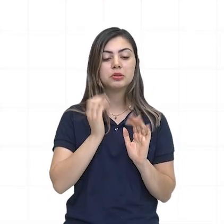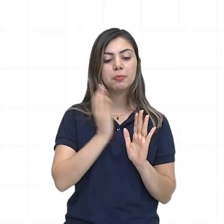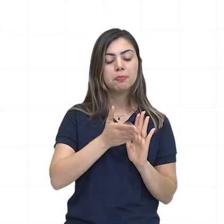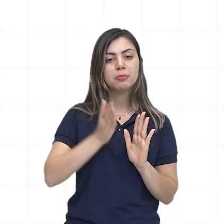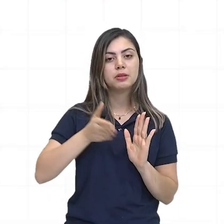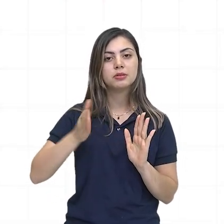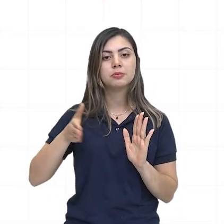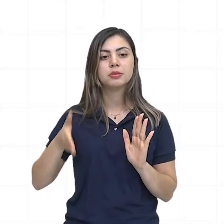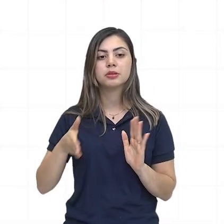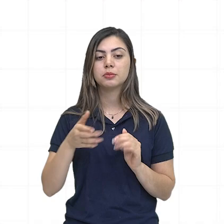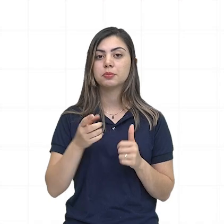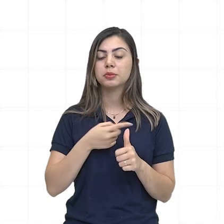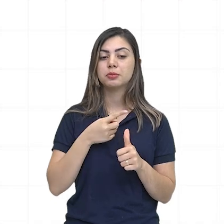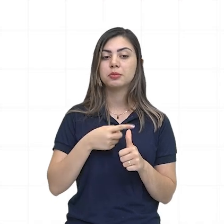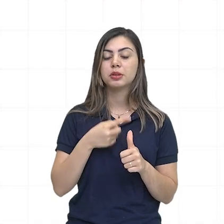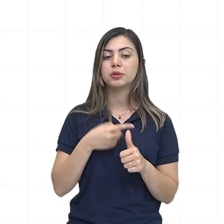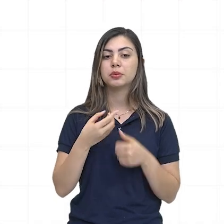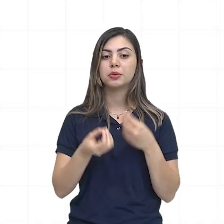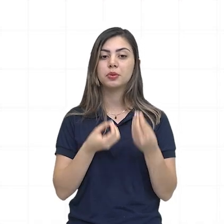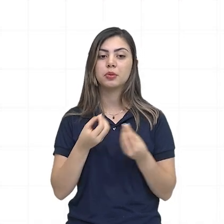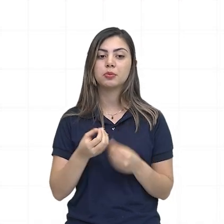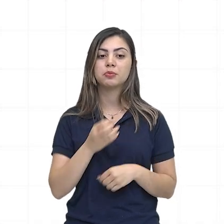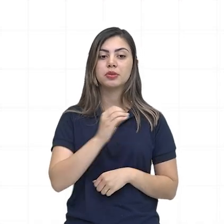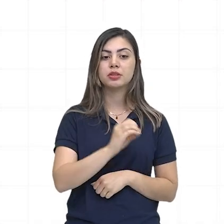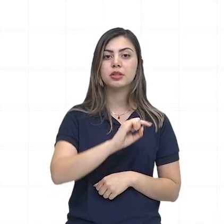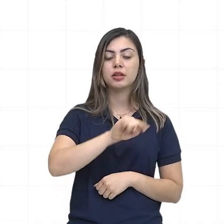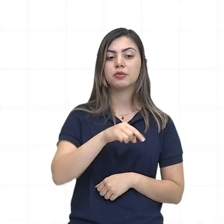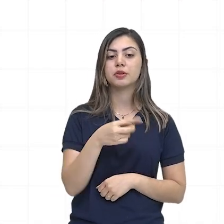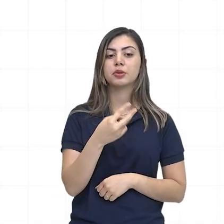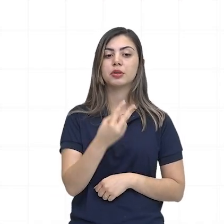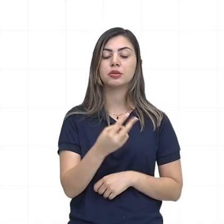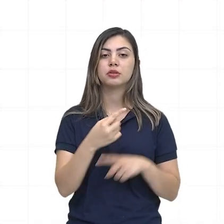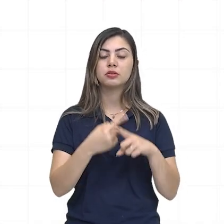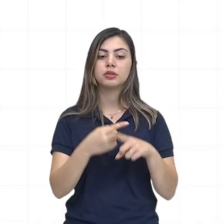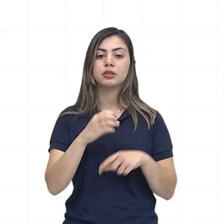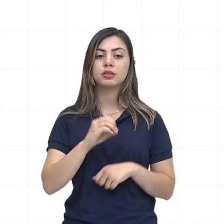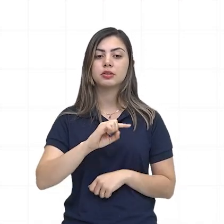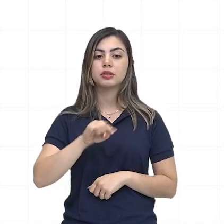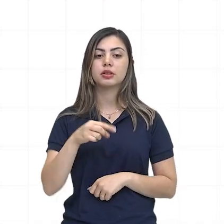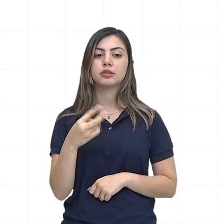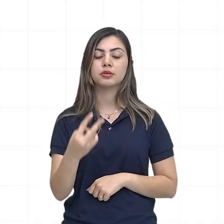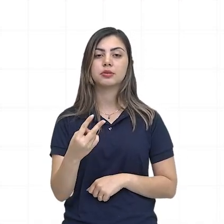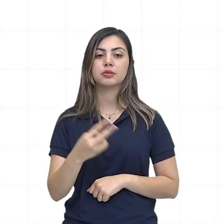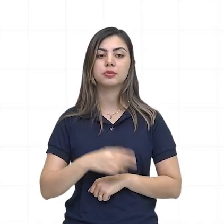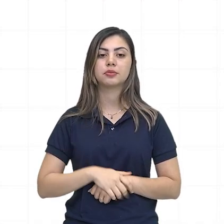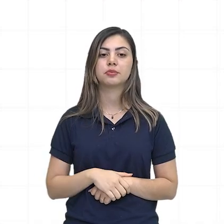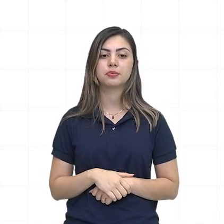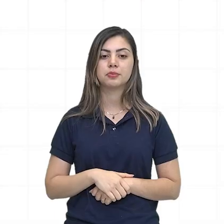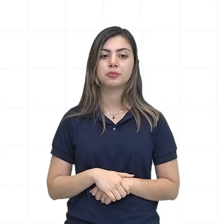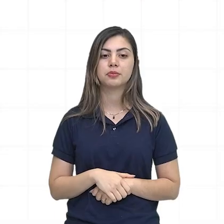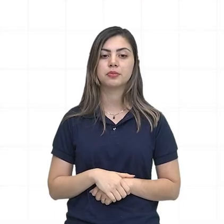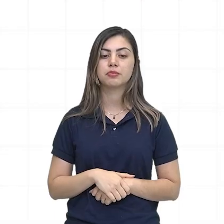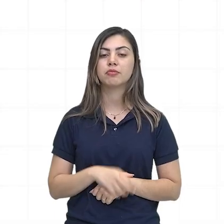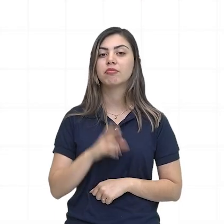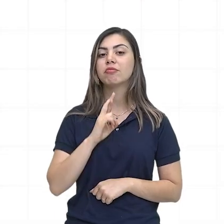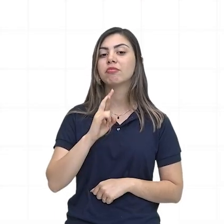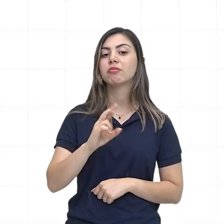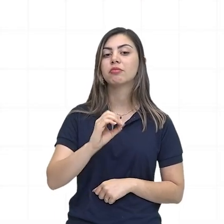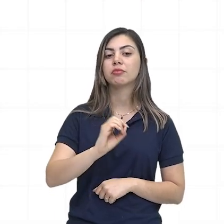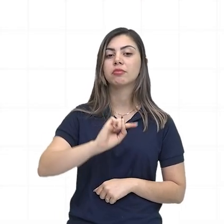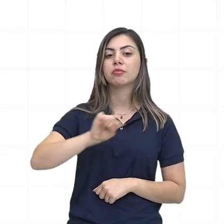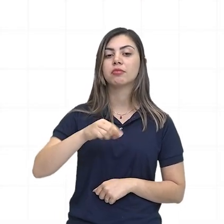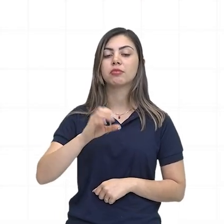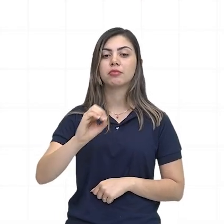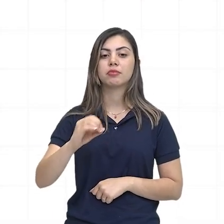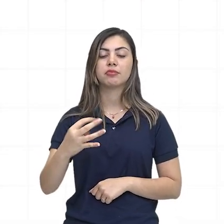passo. Primeiro passo, 0,2 vezes 0,2. Quanto é que dá isso?